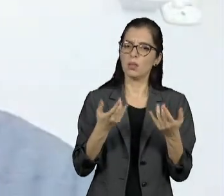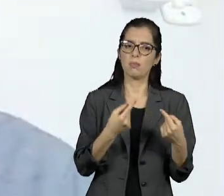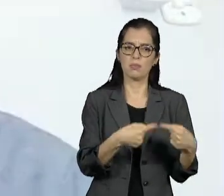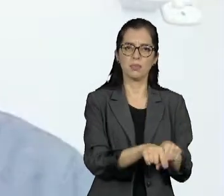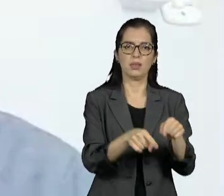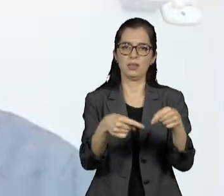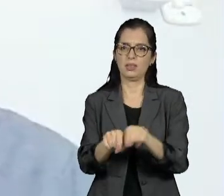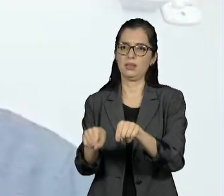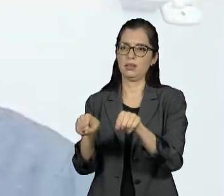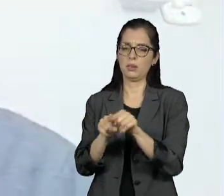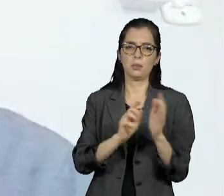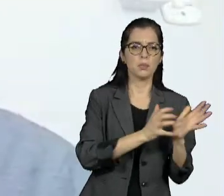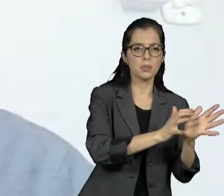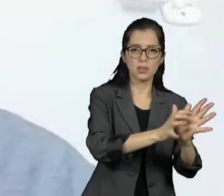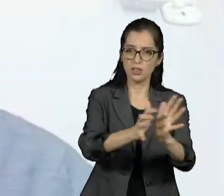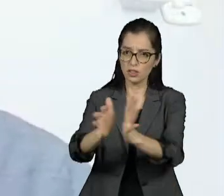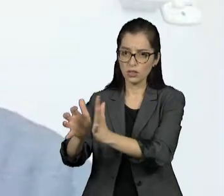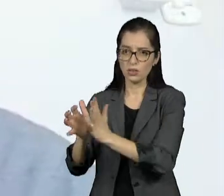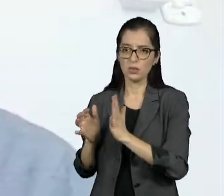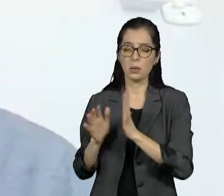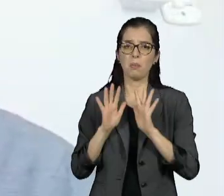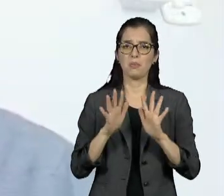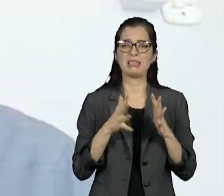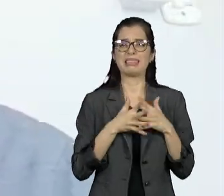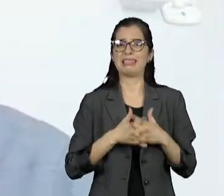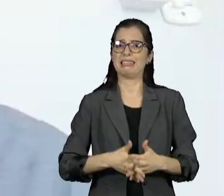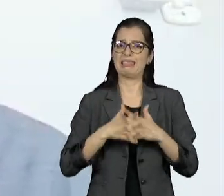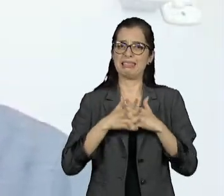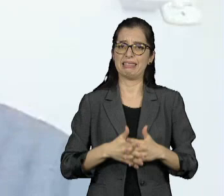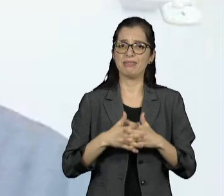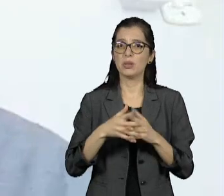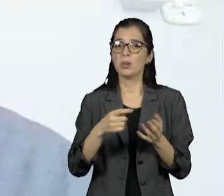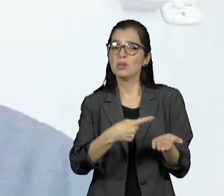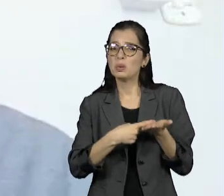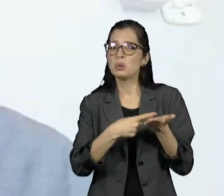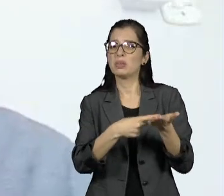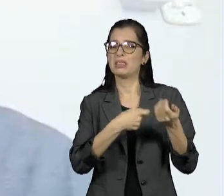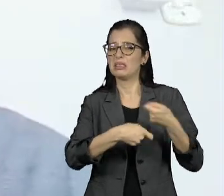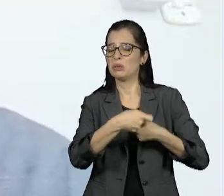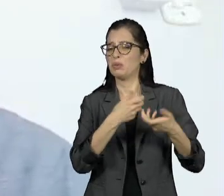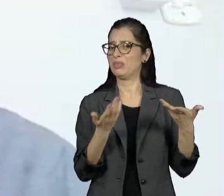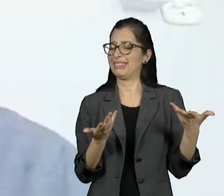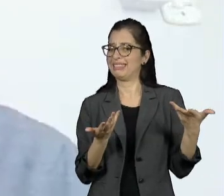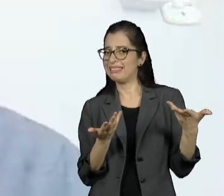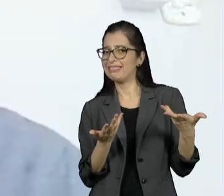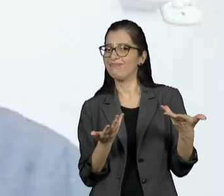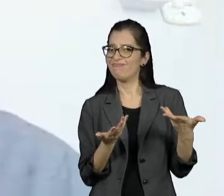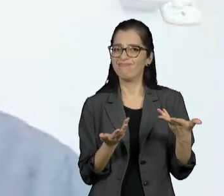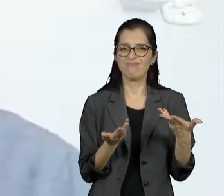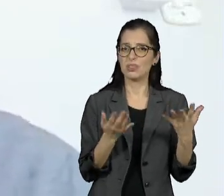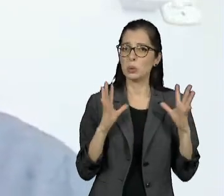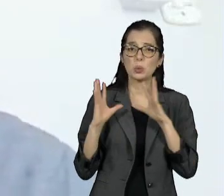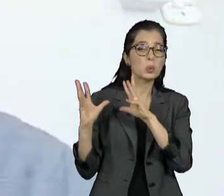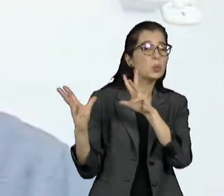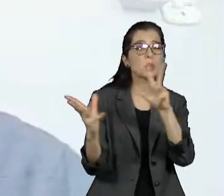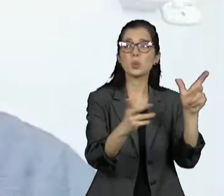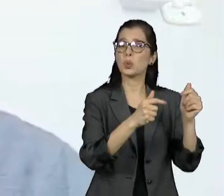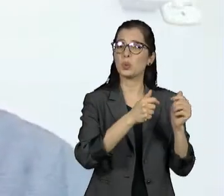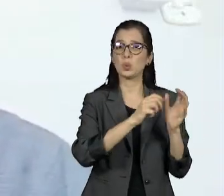de Estado. Então está confuso para todo mundo. A gente vai ter aí bastante assunto para acompanhar na política brasileira em